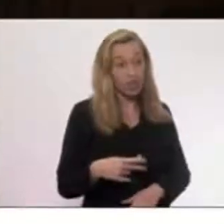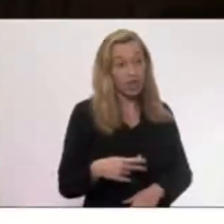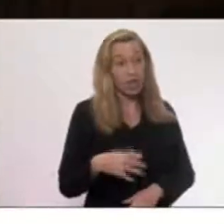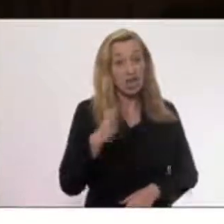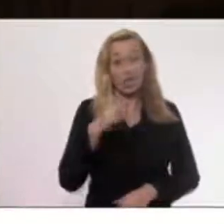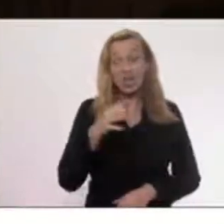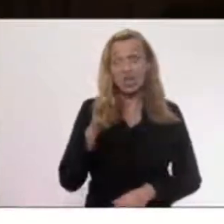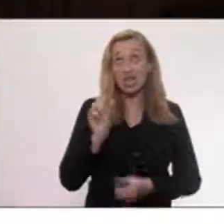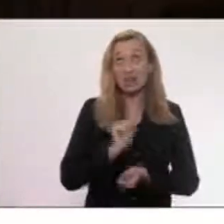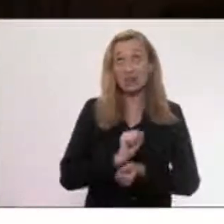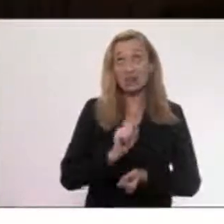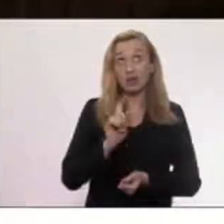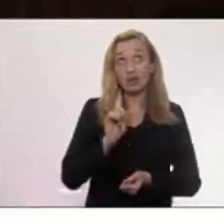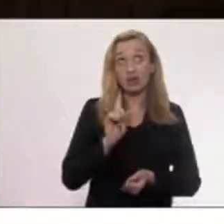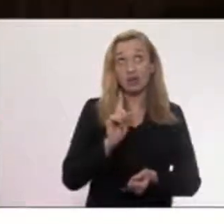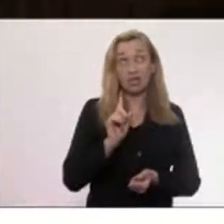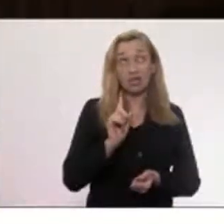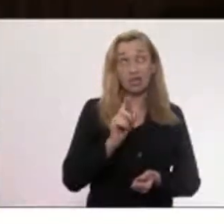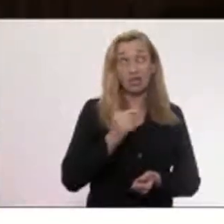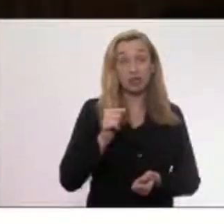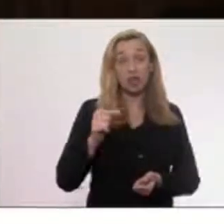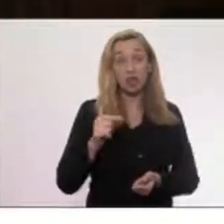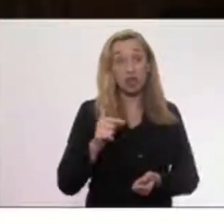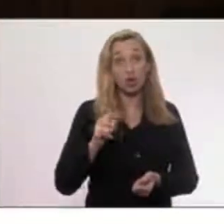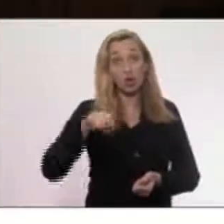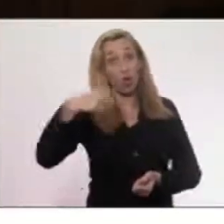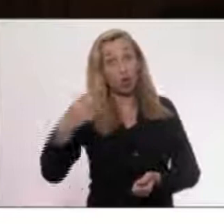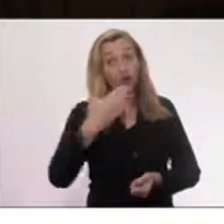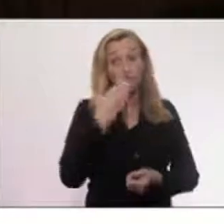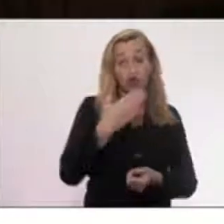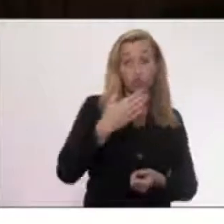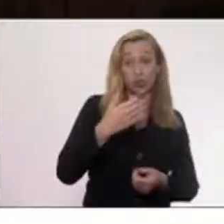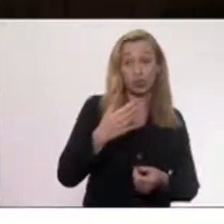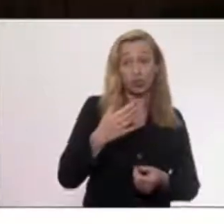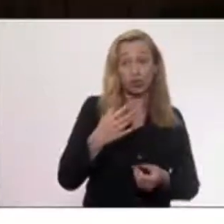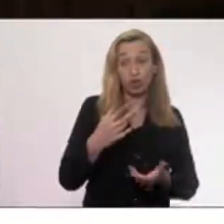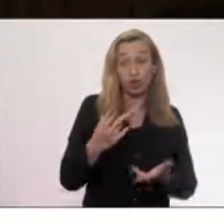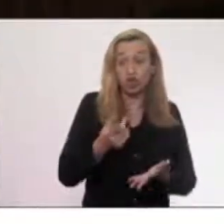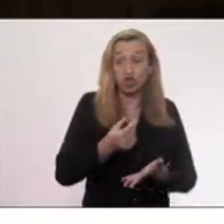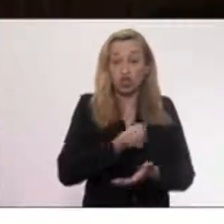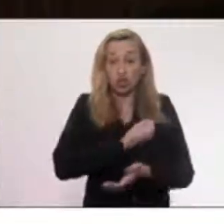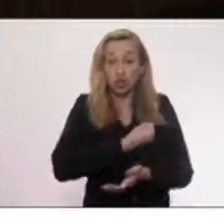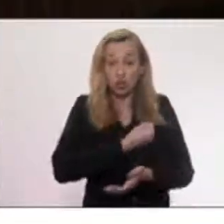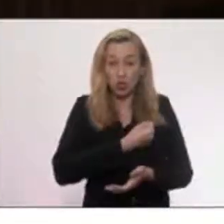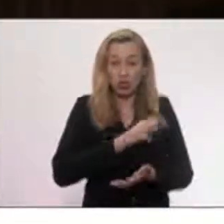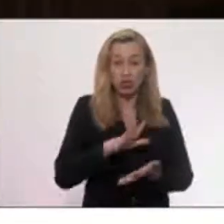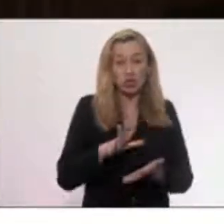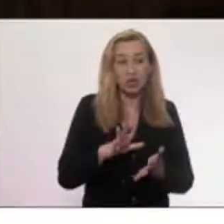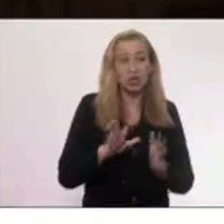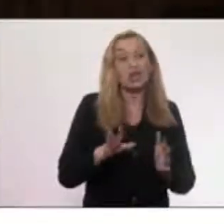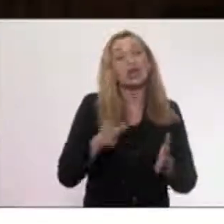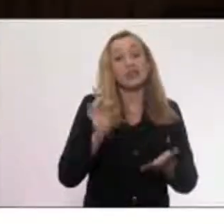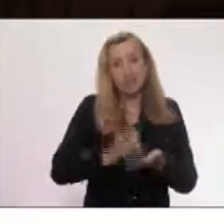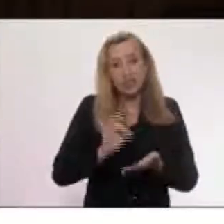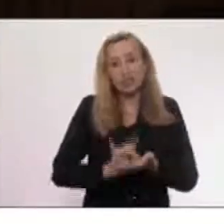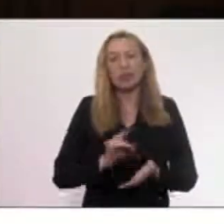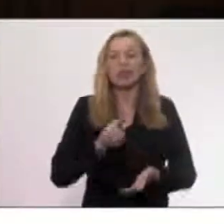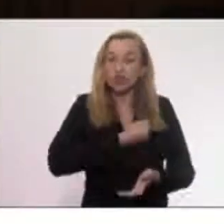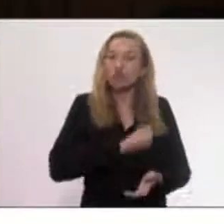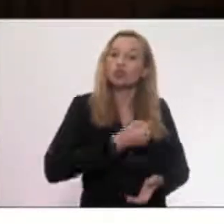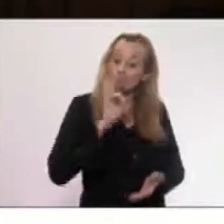que isso não aconteça, que esses dados realmente estejam corretos para a gente poder defender e lutar para que isso não seja